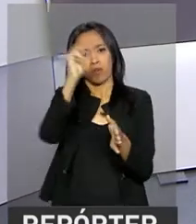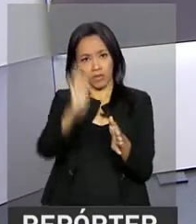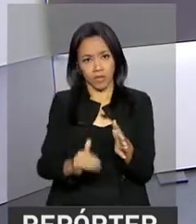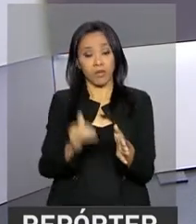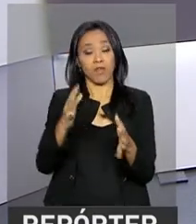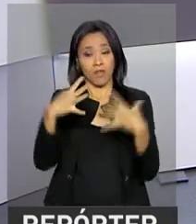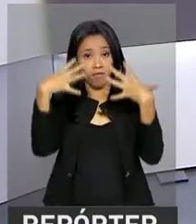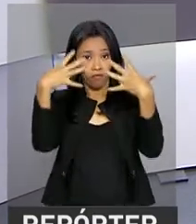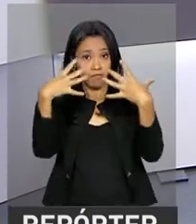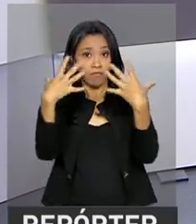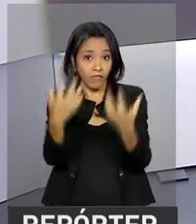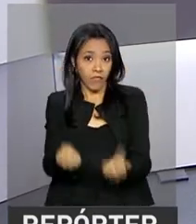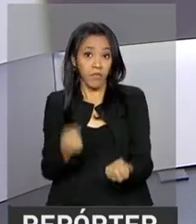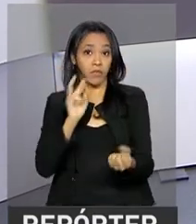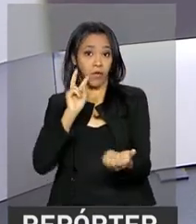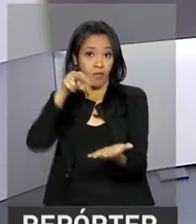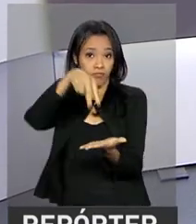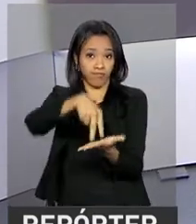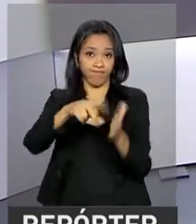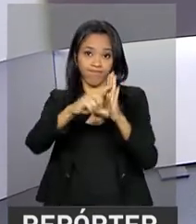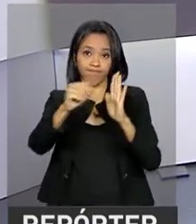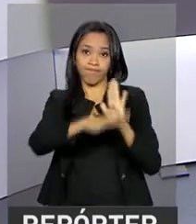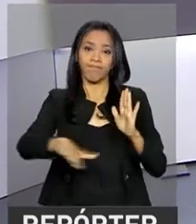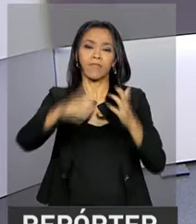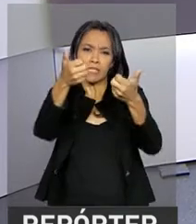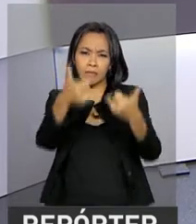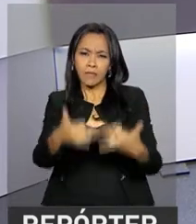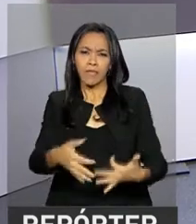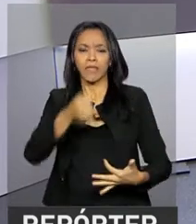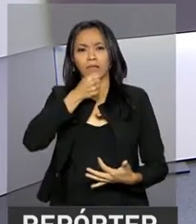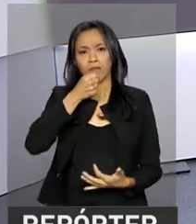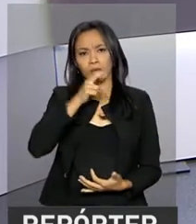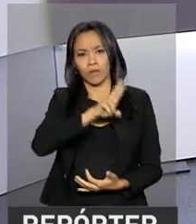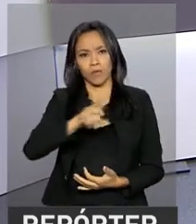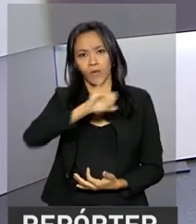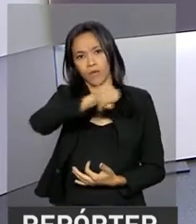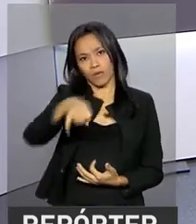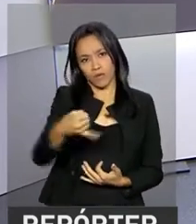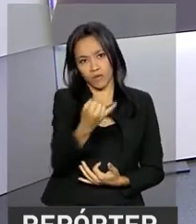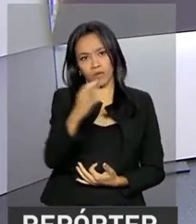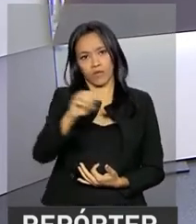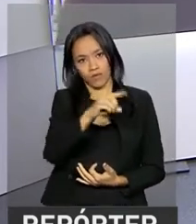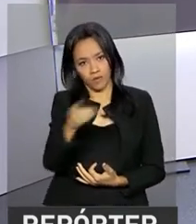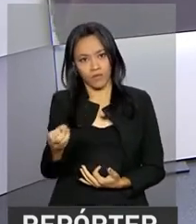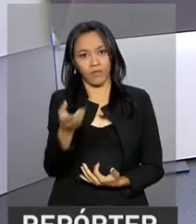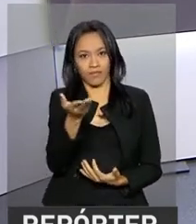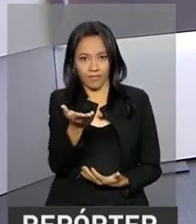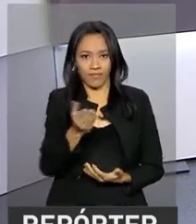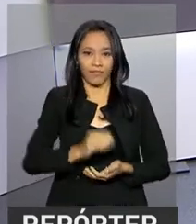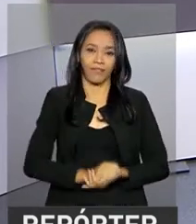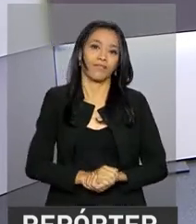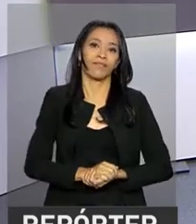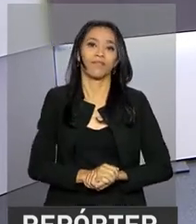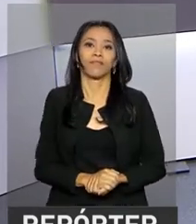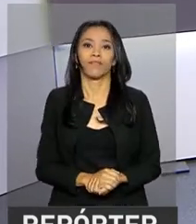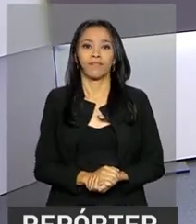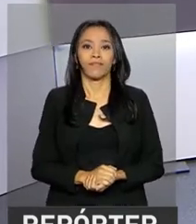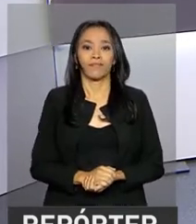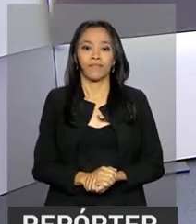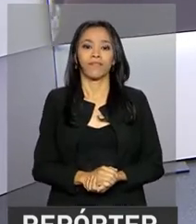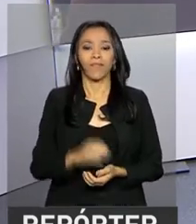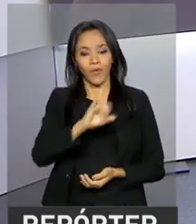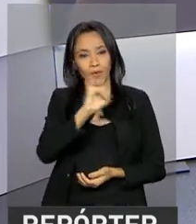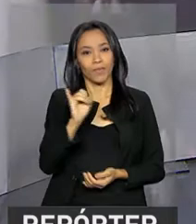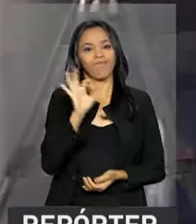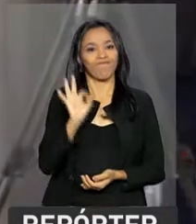Pedro Neto, que está lá no local do evento, no Palácio Planalto, e tem as informações ao vivo para a gente. Oi, JP. Oi,